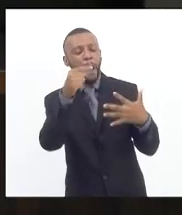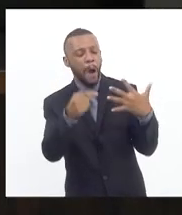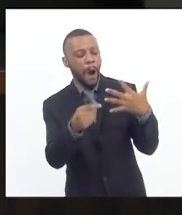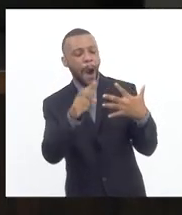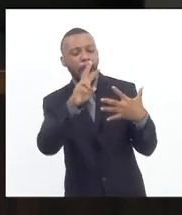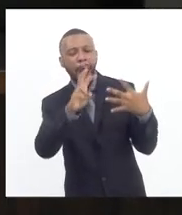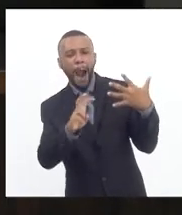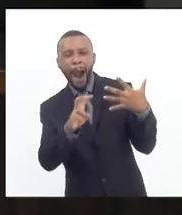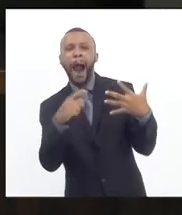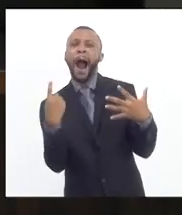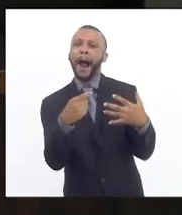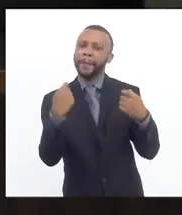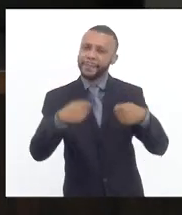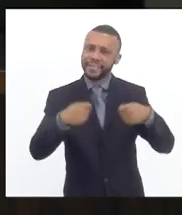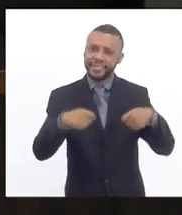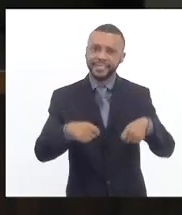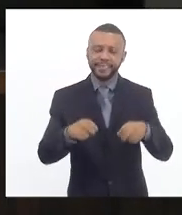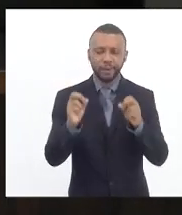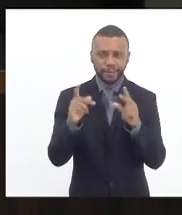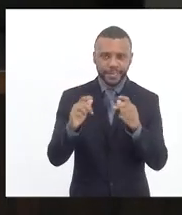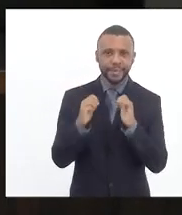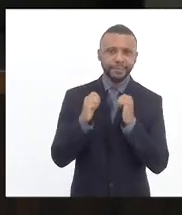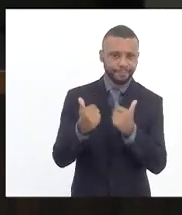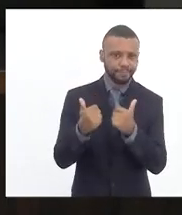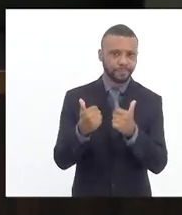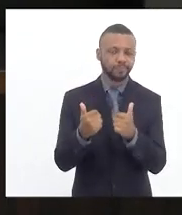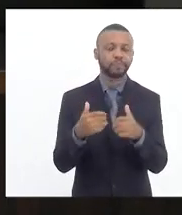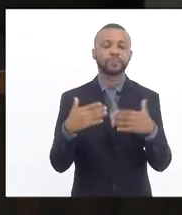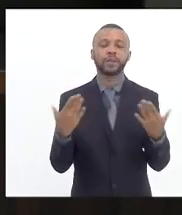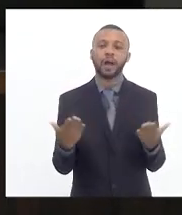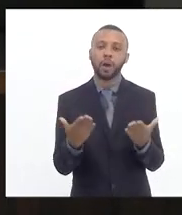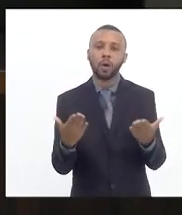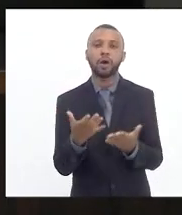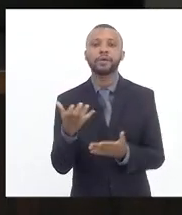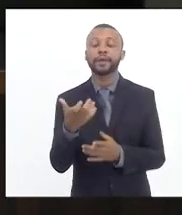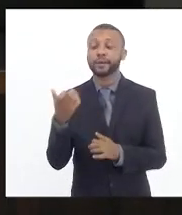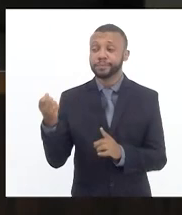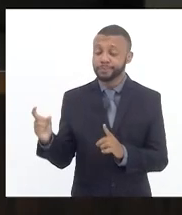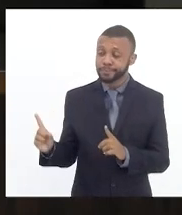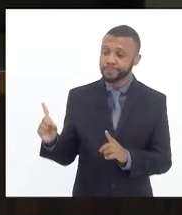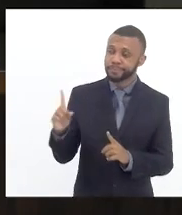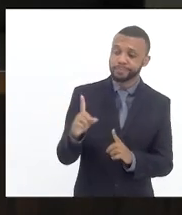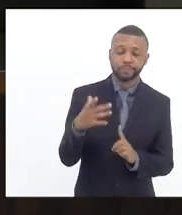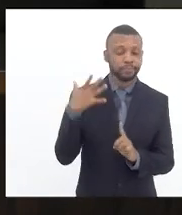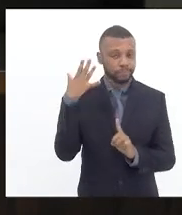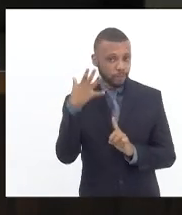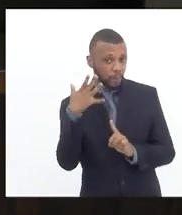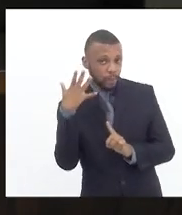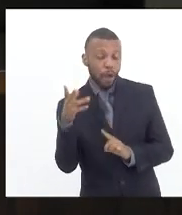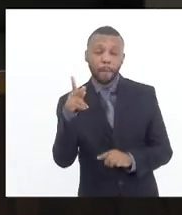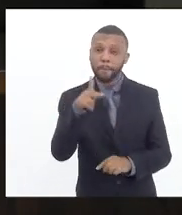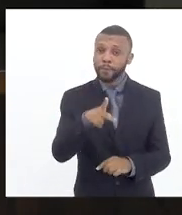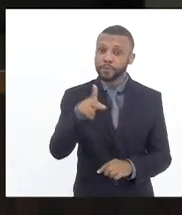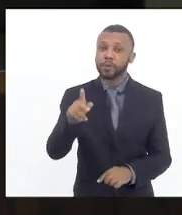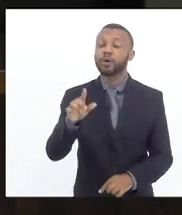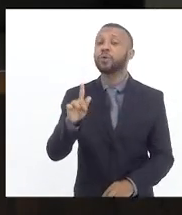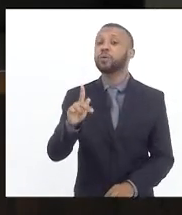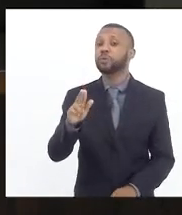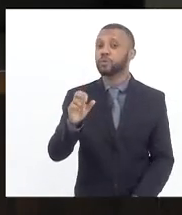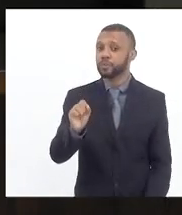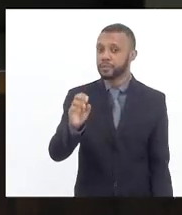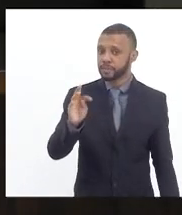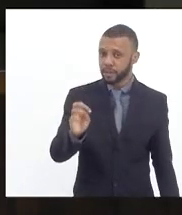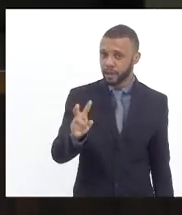que por favor e eu quero chamar aqui para o microfone de apac professor Gustavo